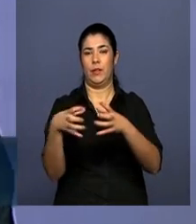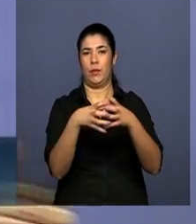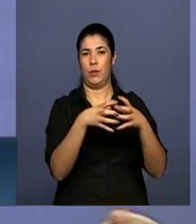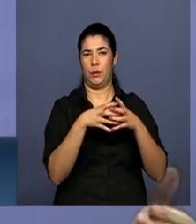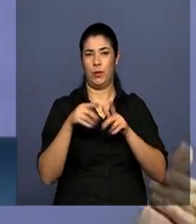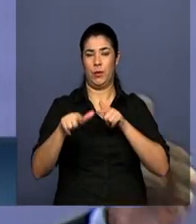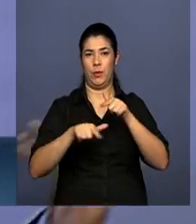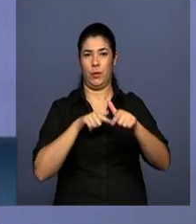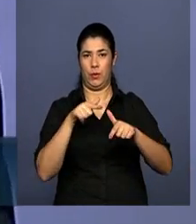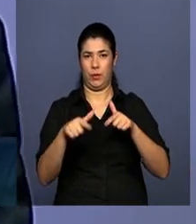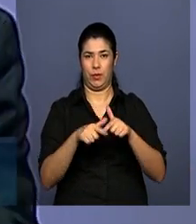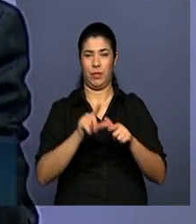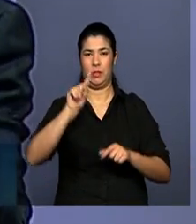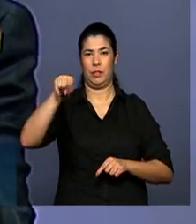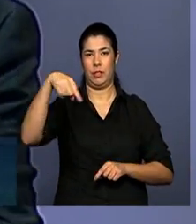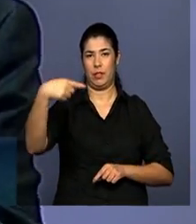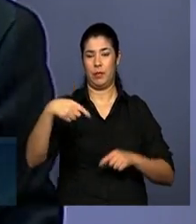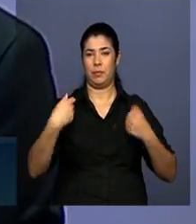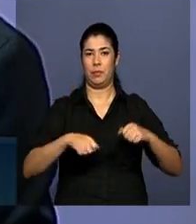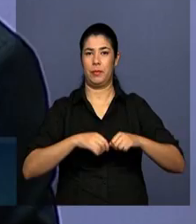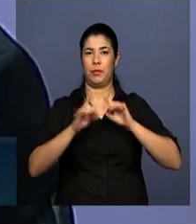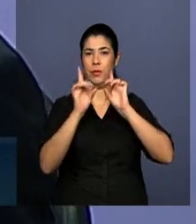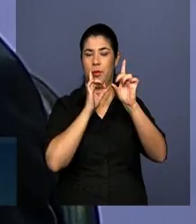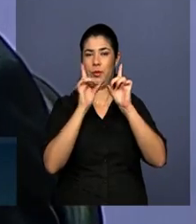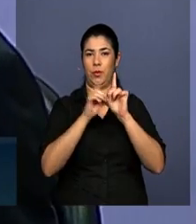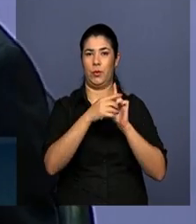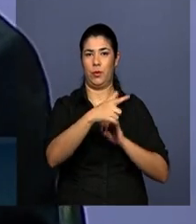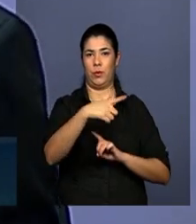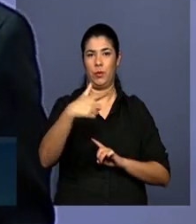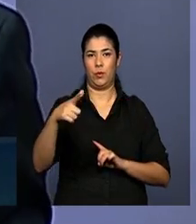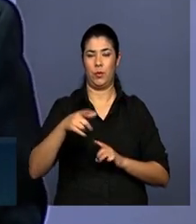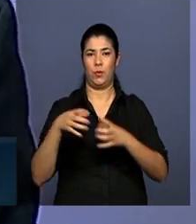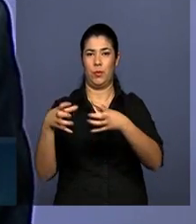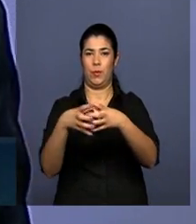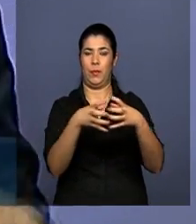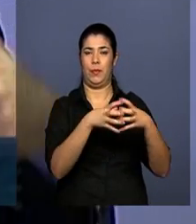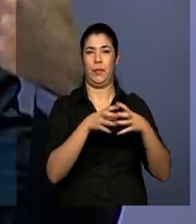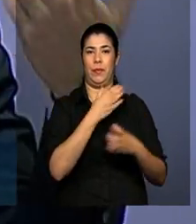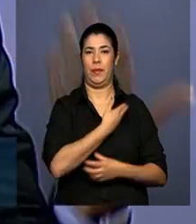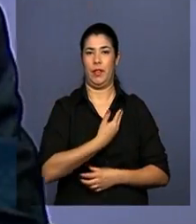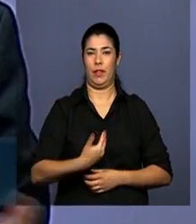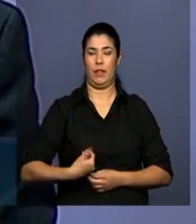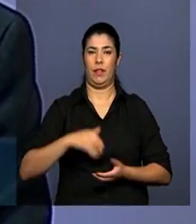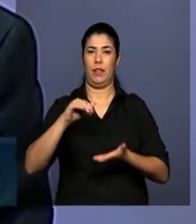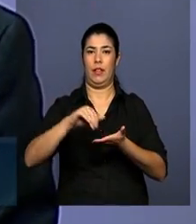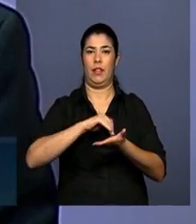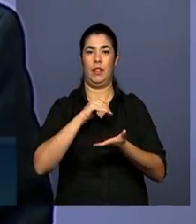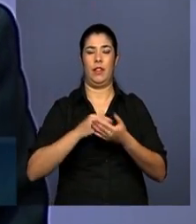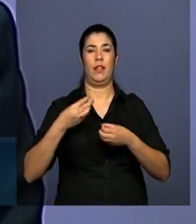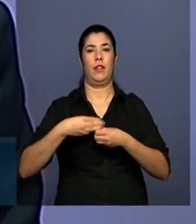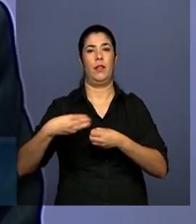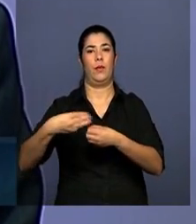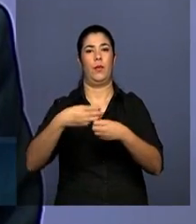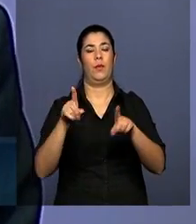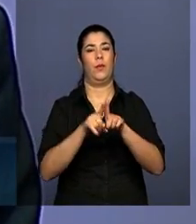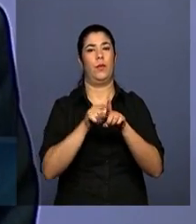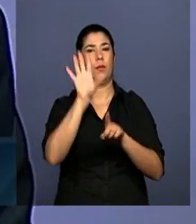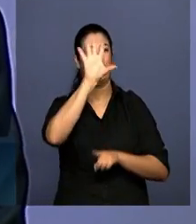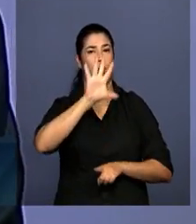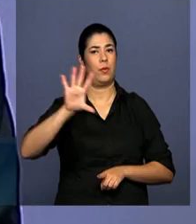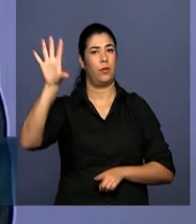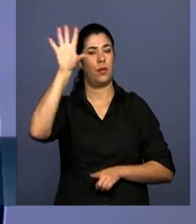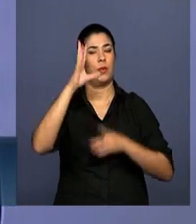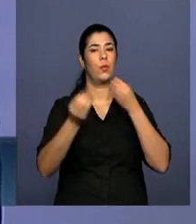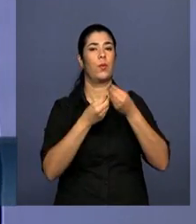interministerial, que depois deverá dialogar diretamente também com as demais esferas de governo, com os secretários municipais, estaduais, né, que diz respeito